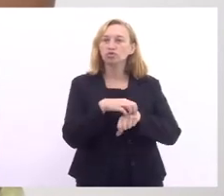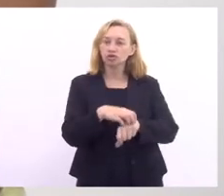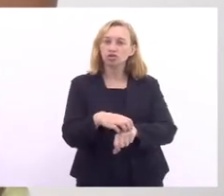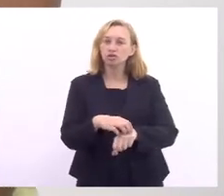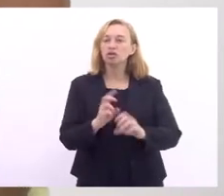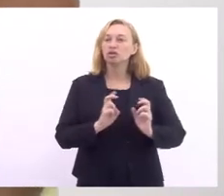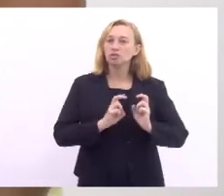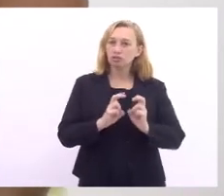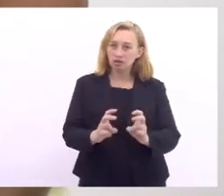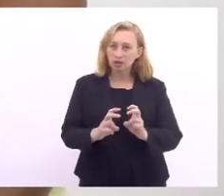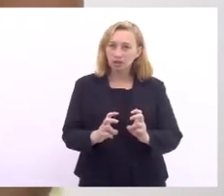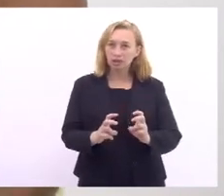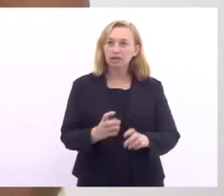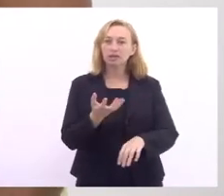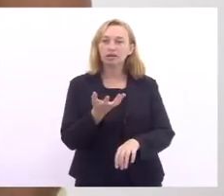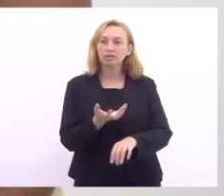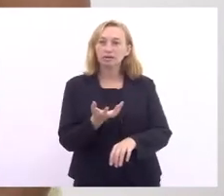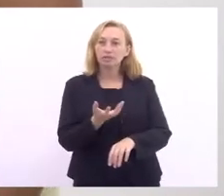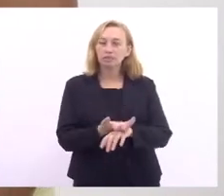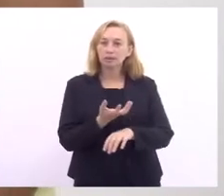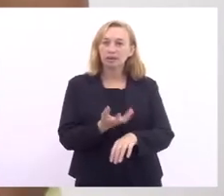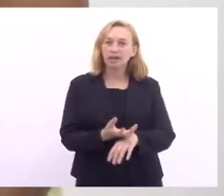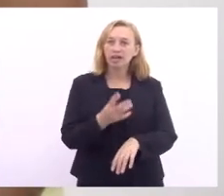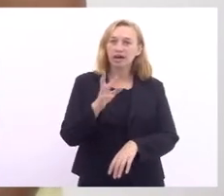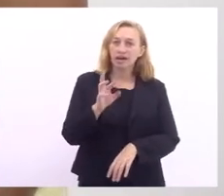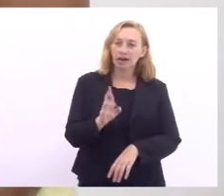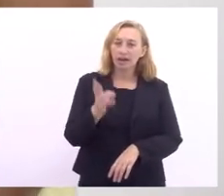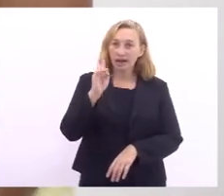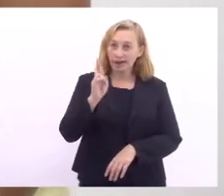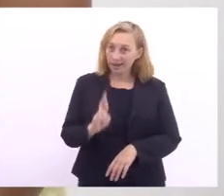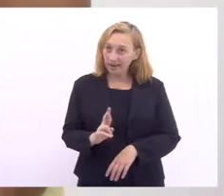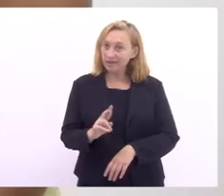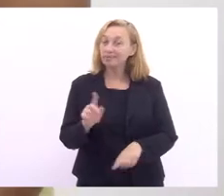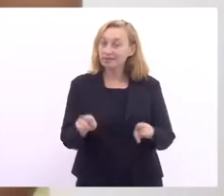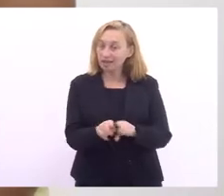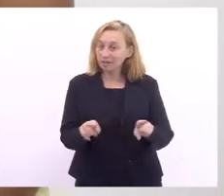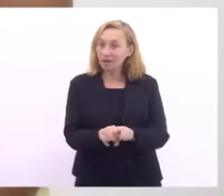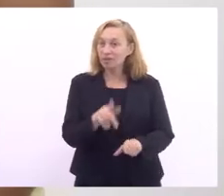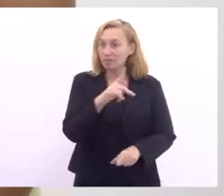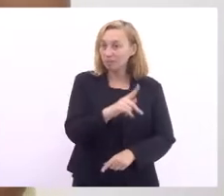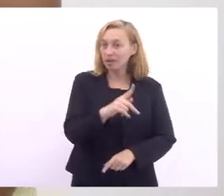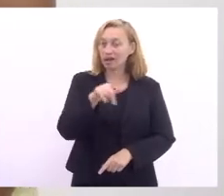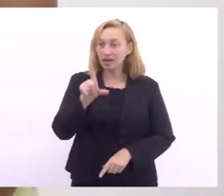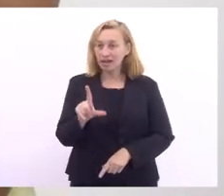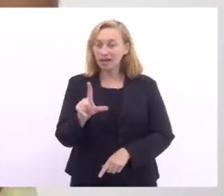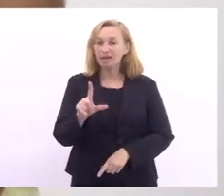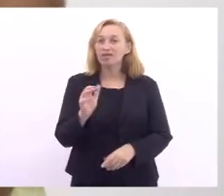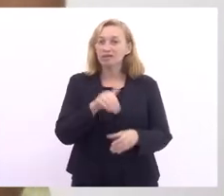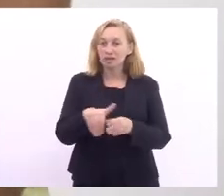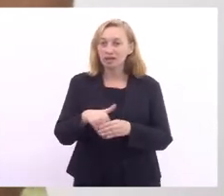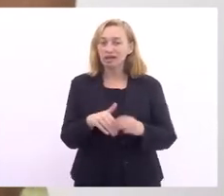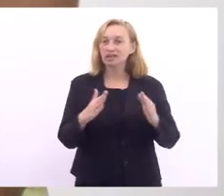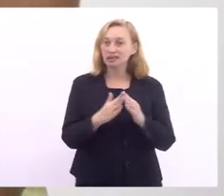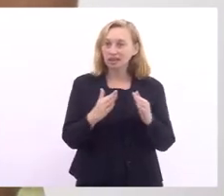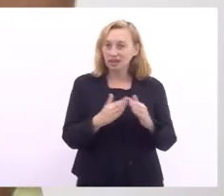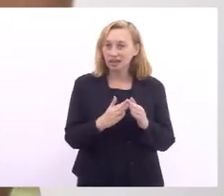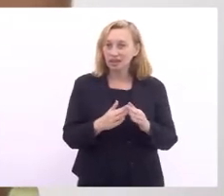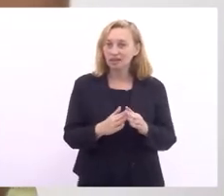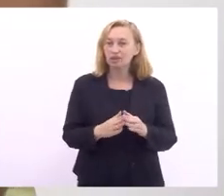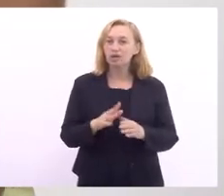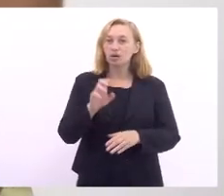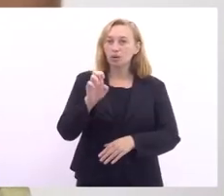estive É sobre o parque de Realengo Av a mente que vai ser também o Perry votado aqui nessa casa é quando our